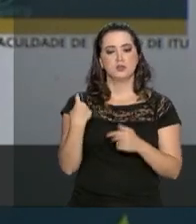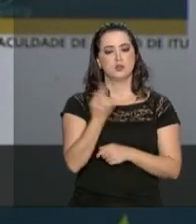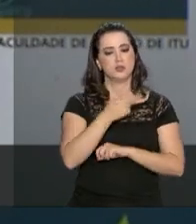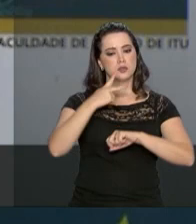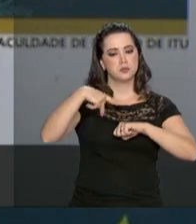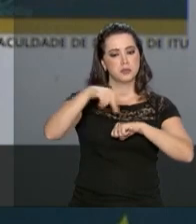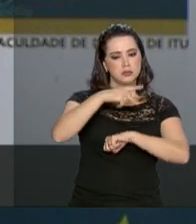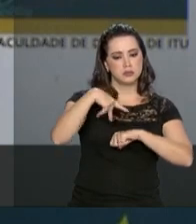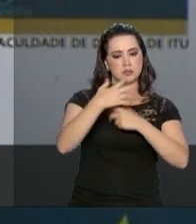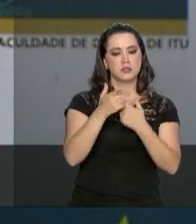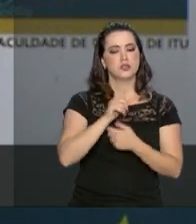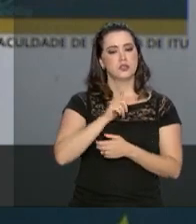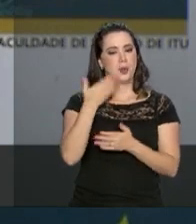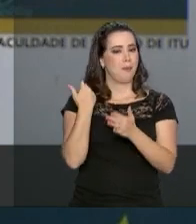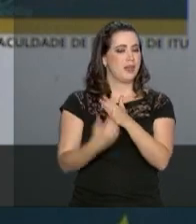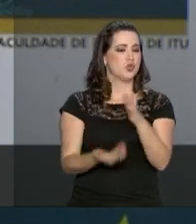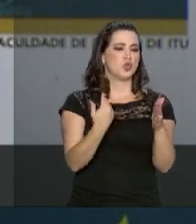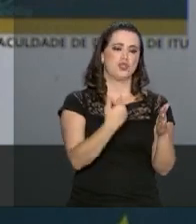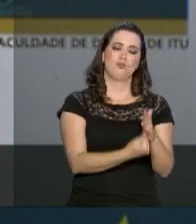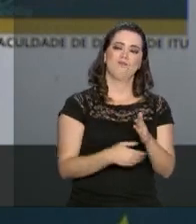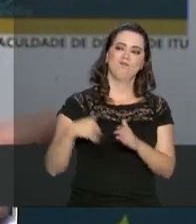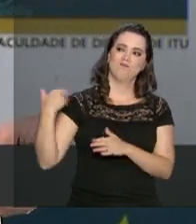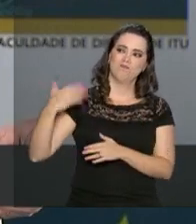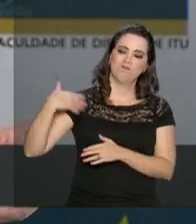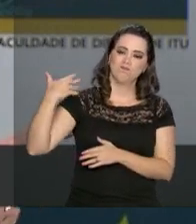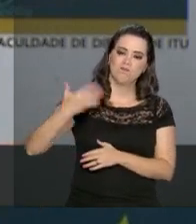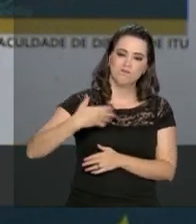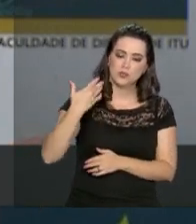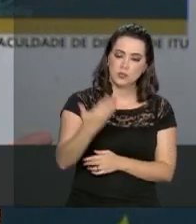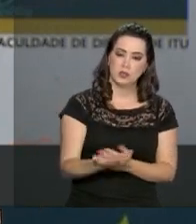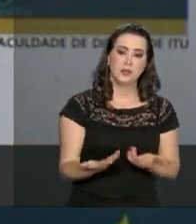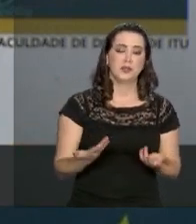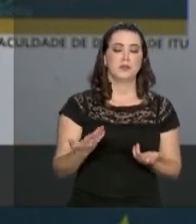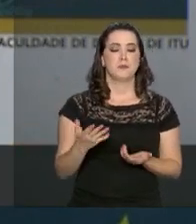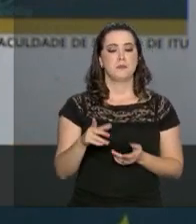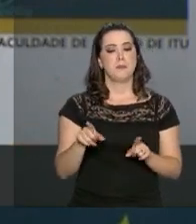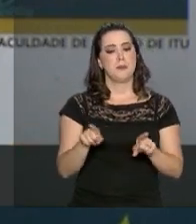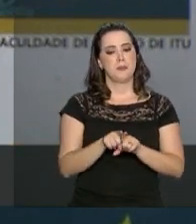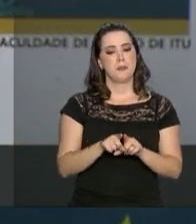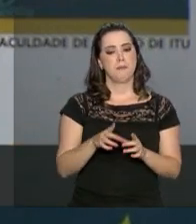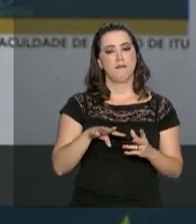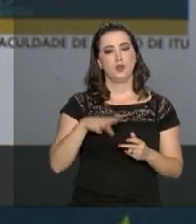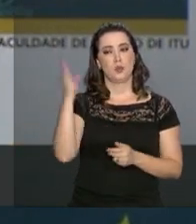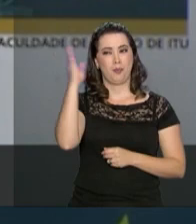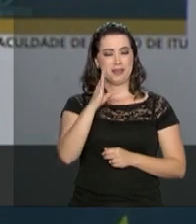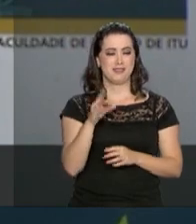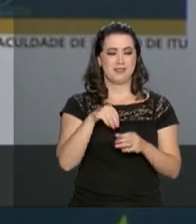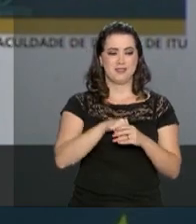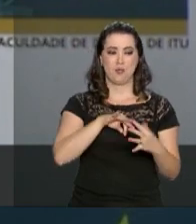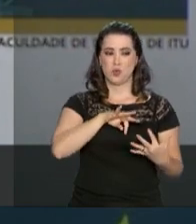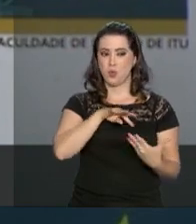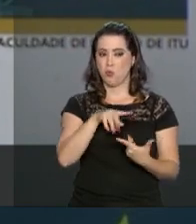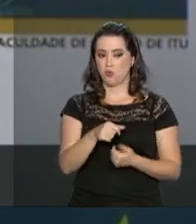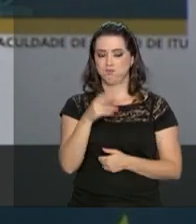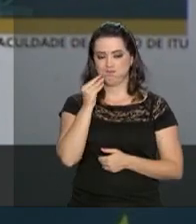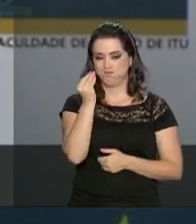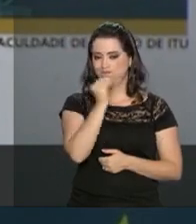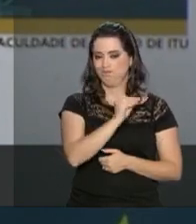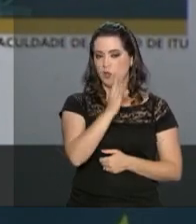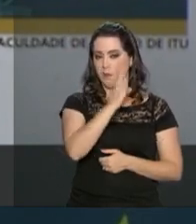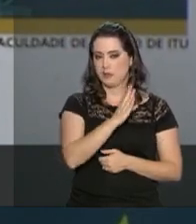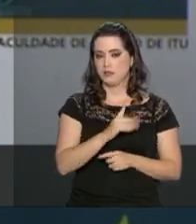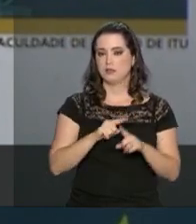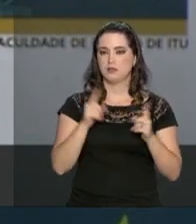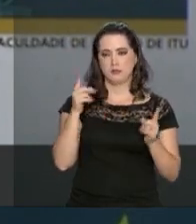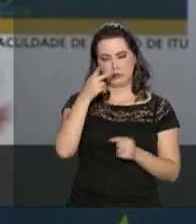nosso país tinha perdido no plano nacional e no plano internacional, não é? E vocês sabem que eu